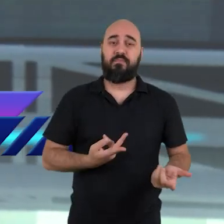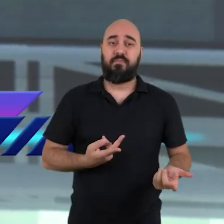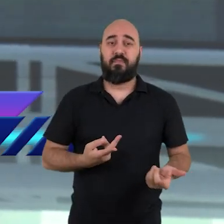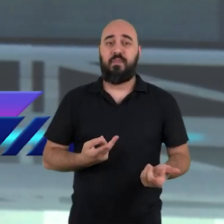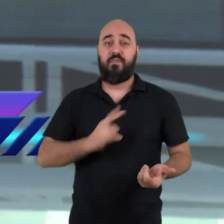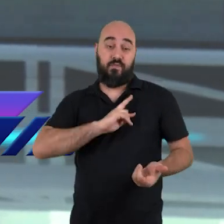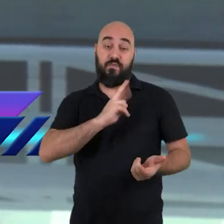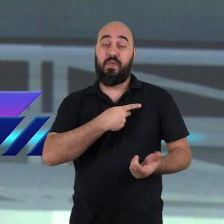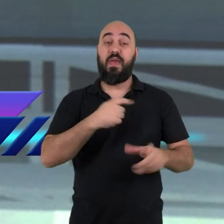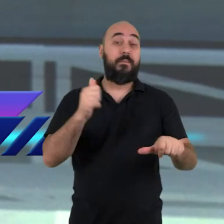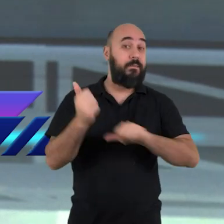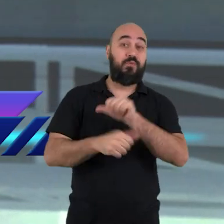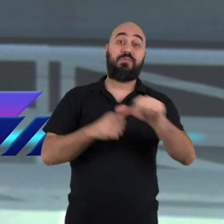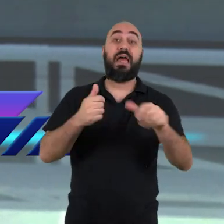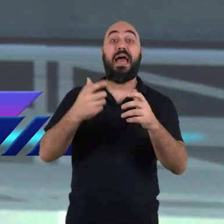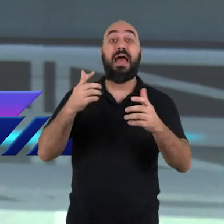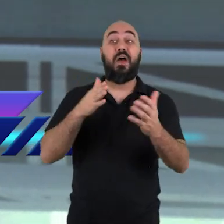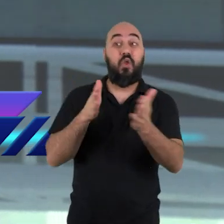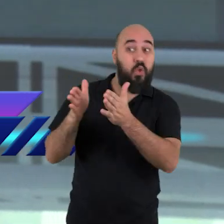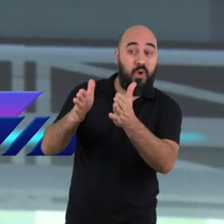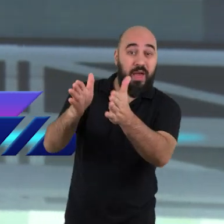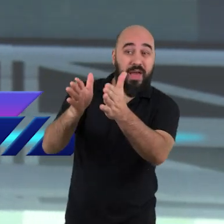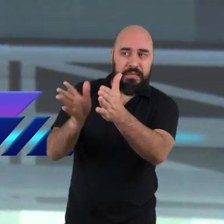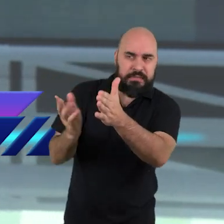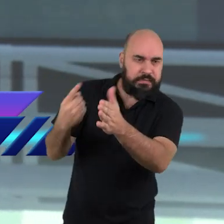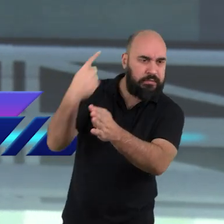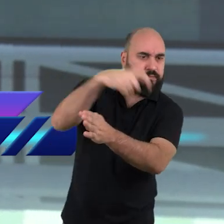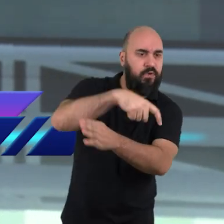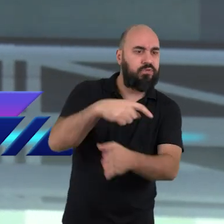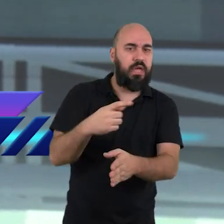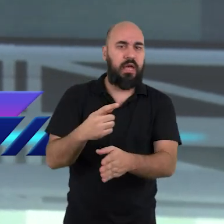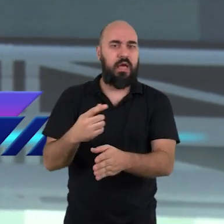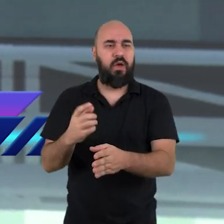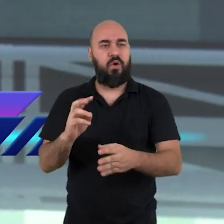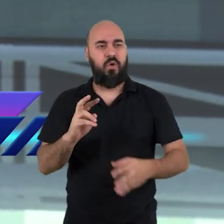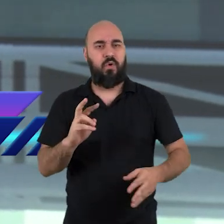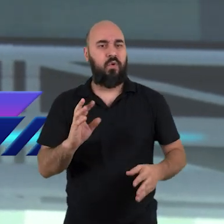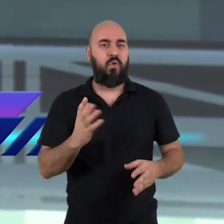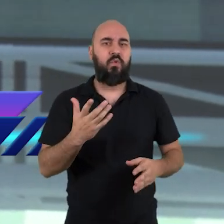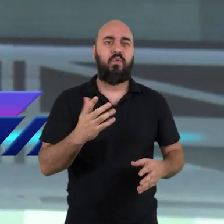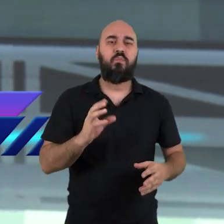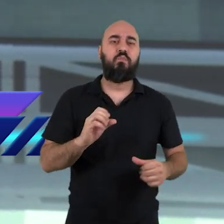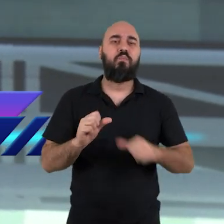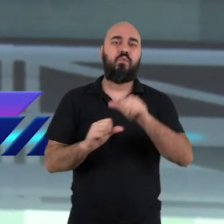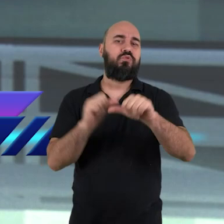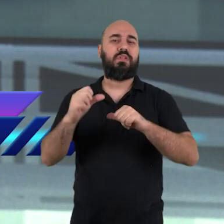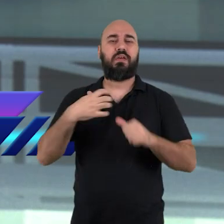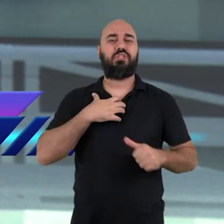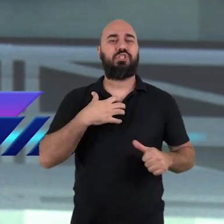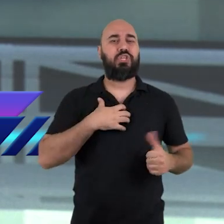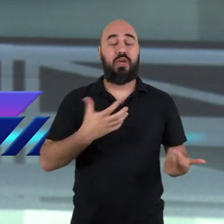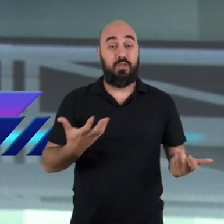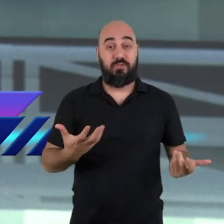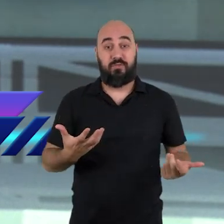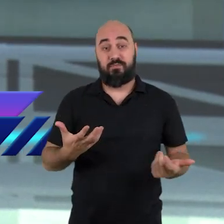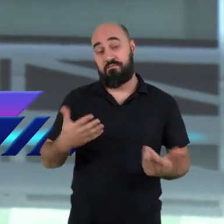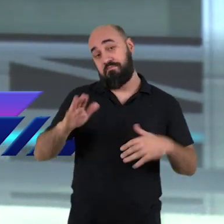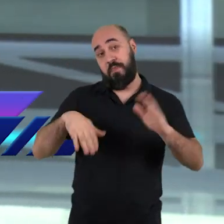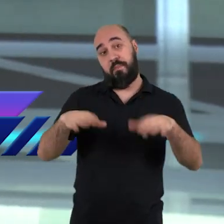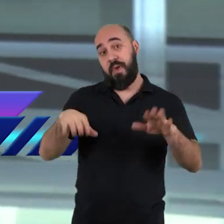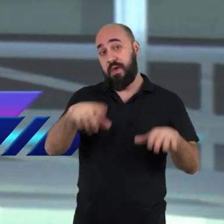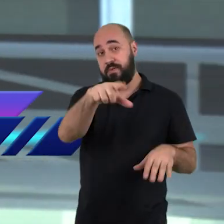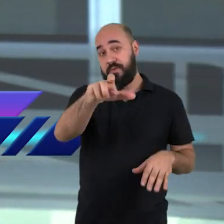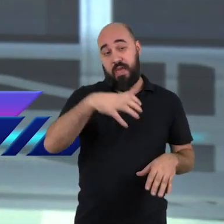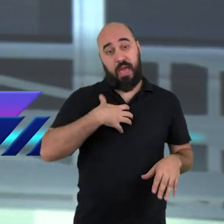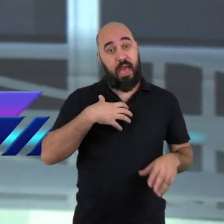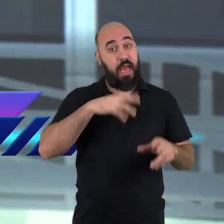sentido que você está indo. Depende do rumo que você está dando para a sua história. Depende do rumo que você está dando para a sua existência. Há conversões que